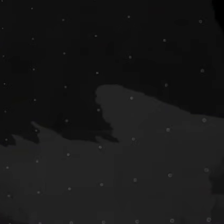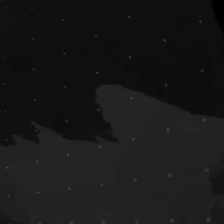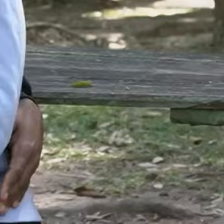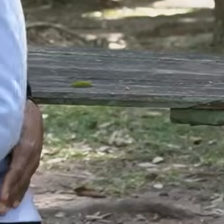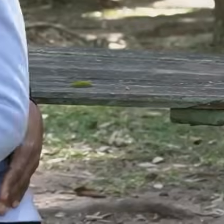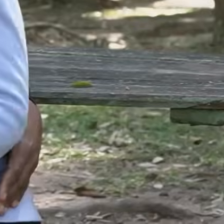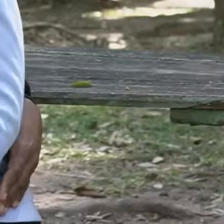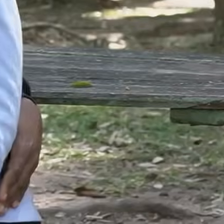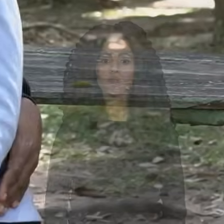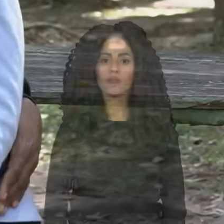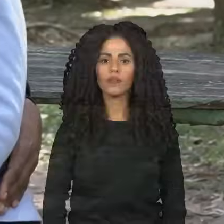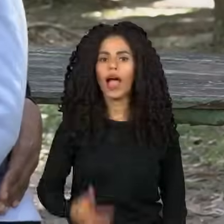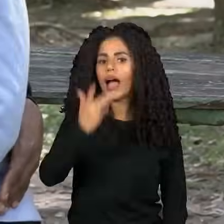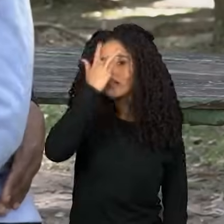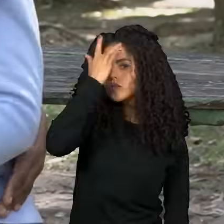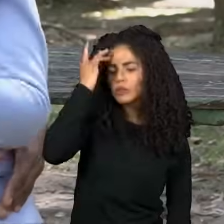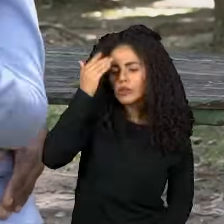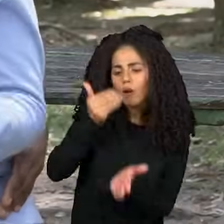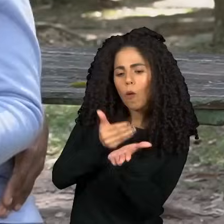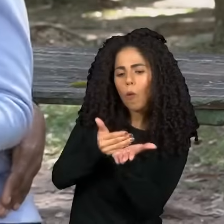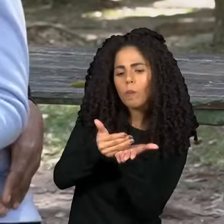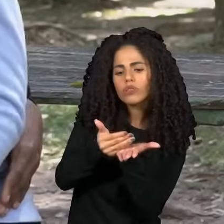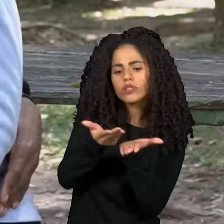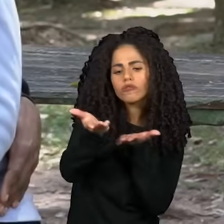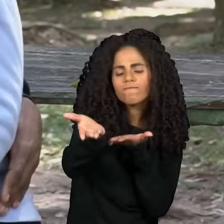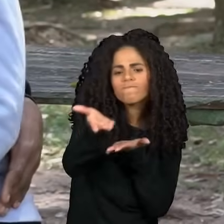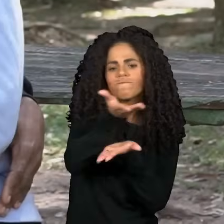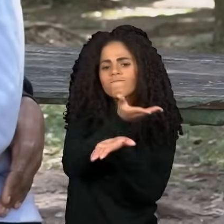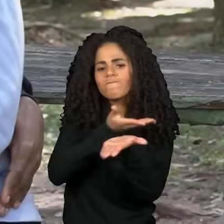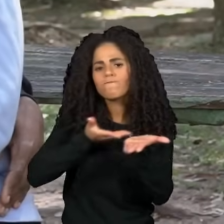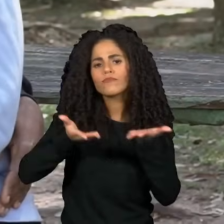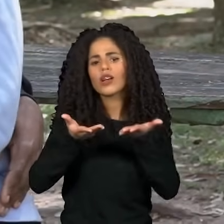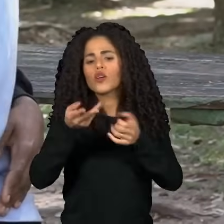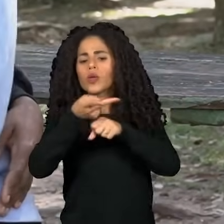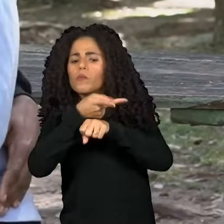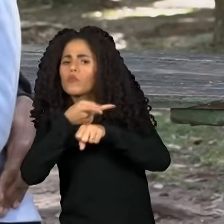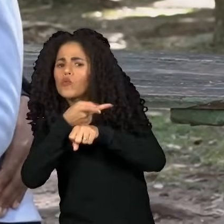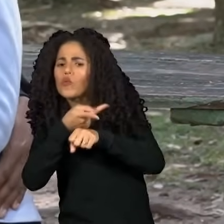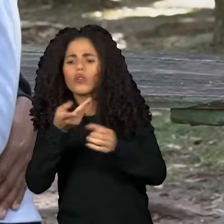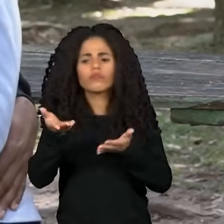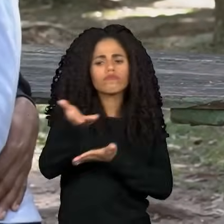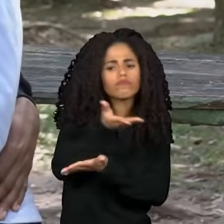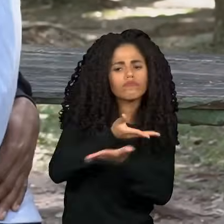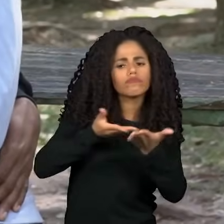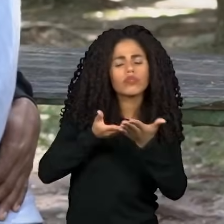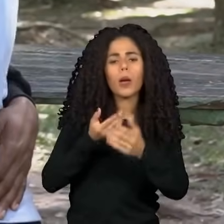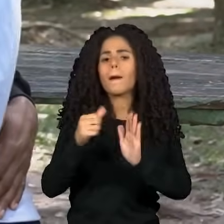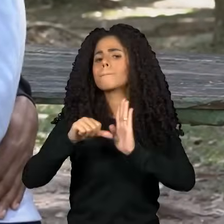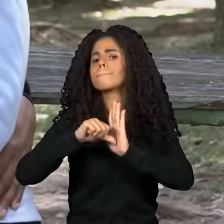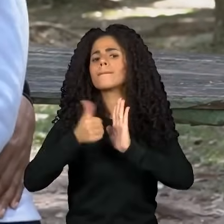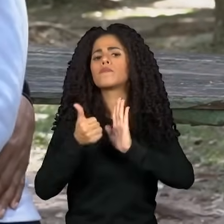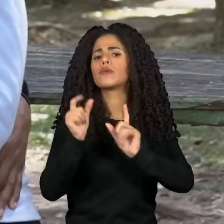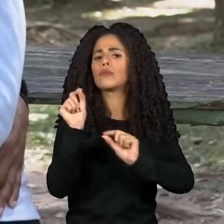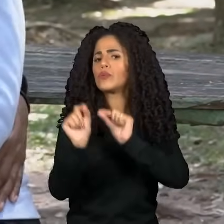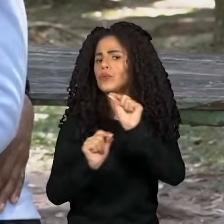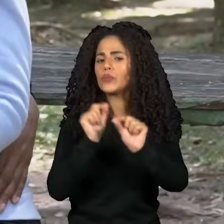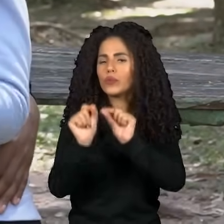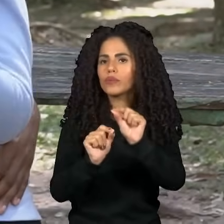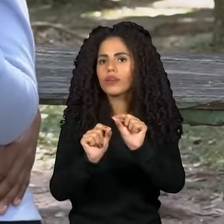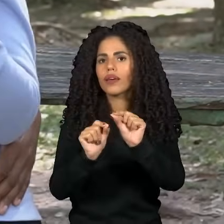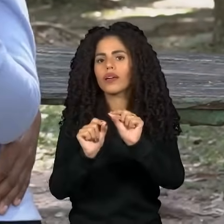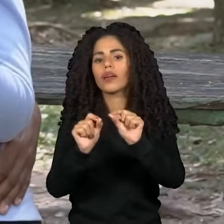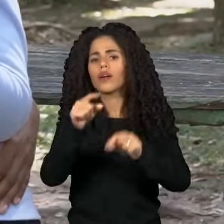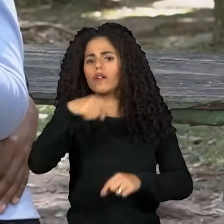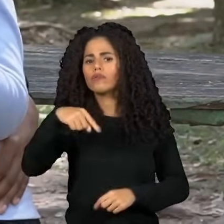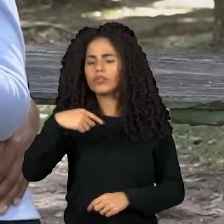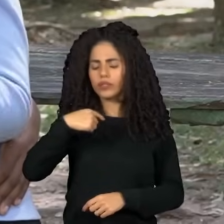Para quem está começando um relacionamento, para quem está buscando um relacionamento, acho que em primeiro lugar é